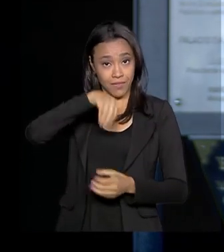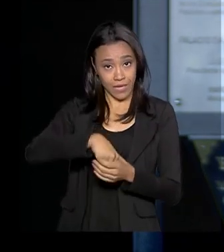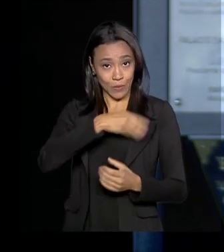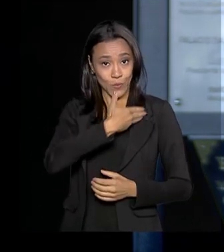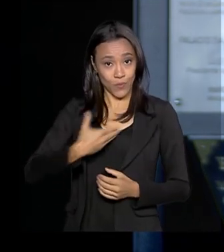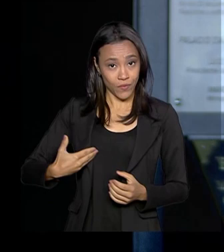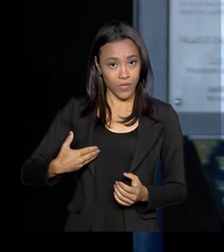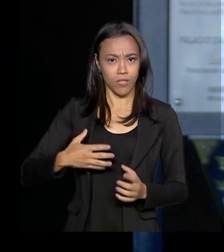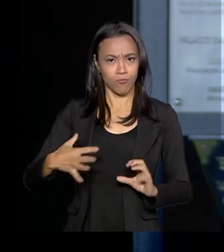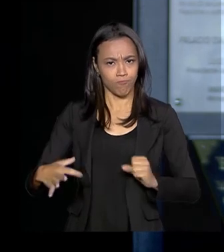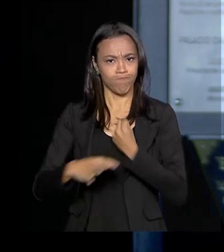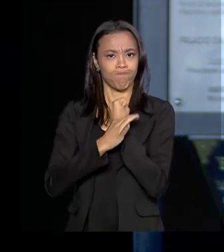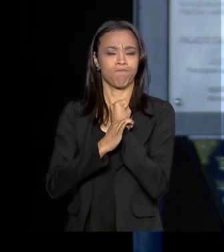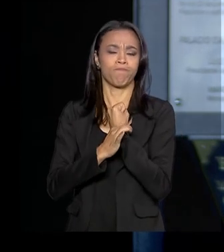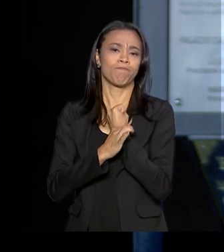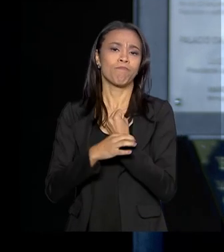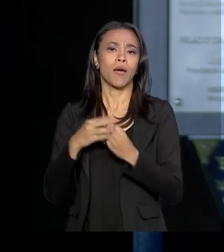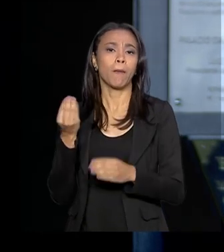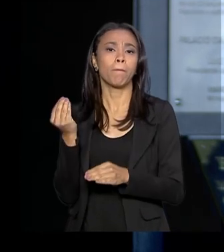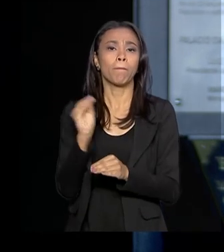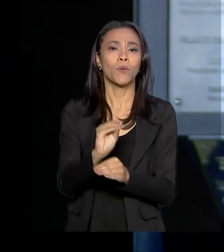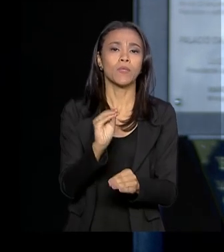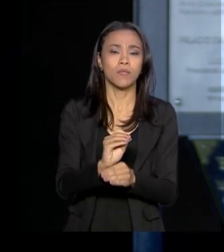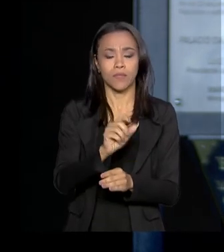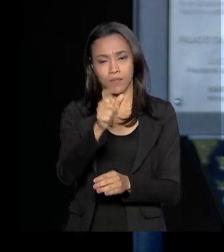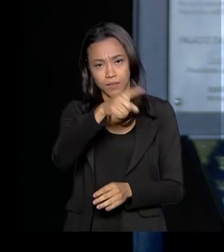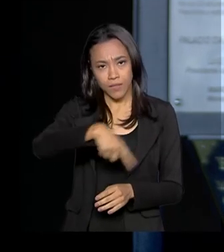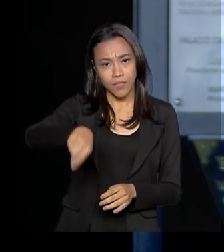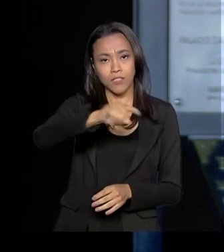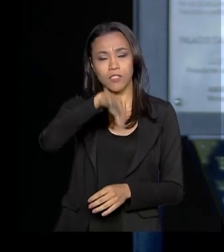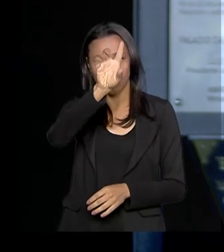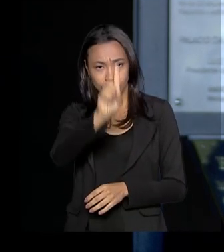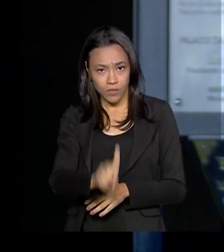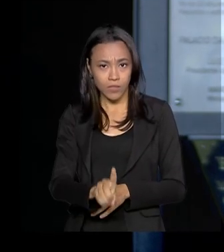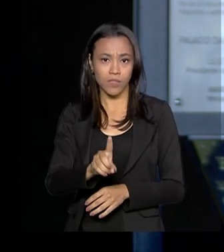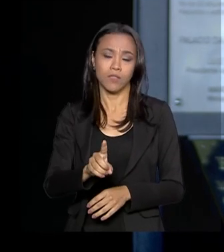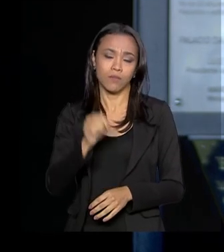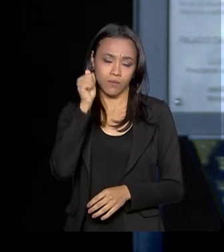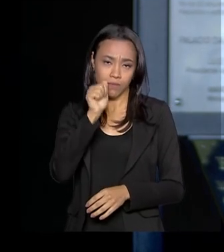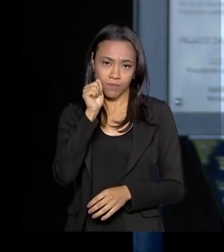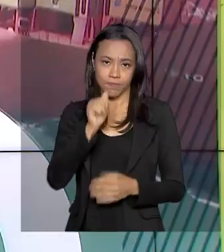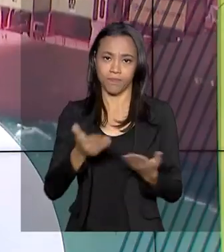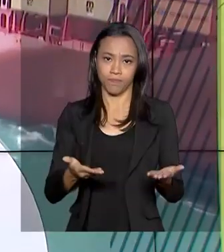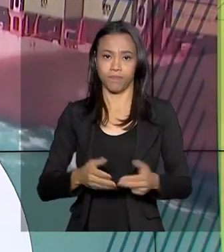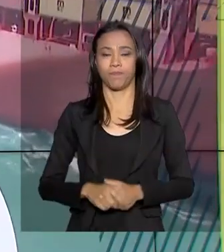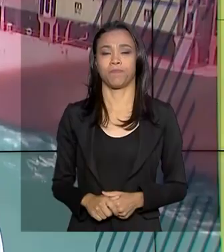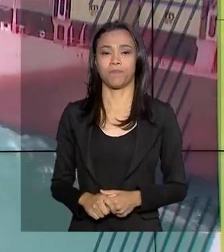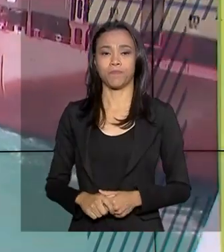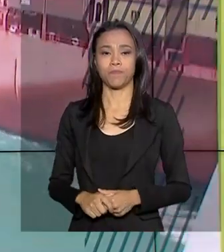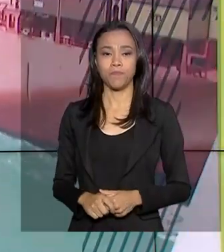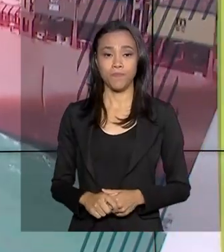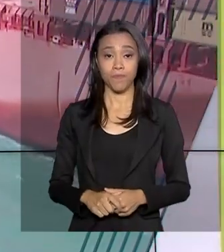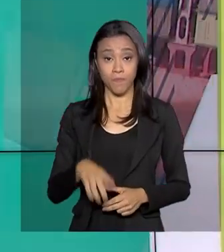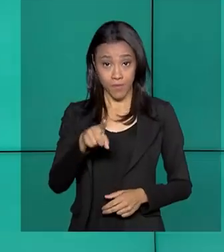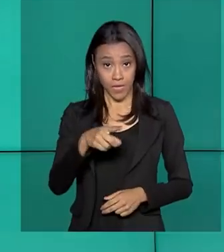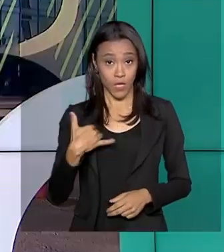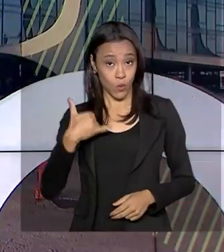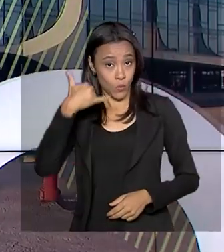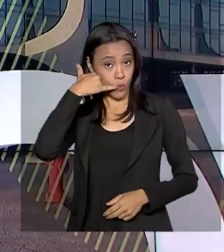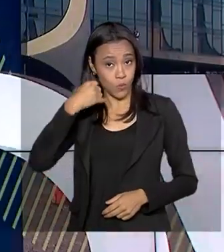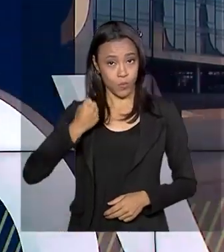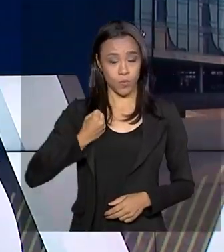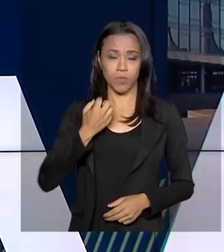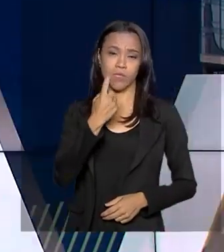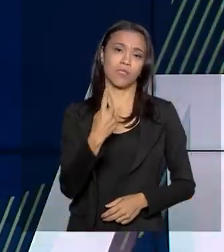de promoção e proteção dos direitos das mulheres. E o Ligue 180,